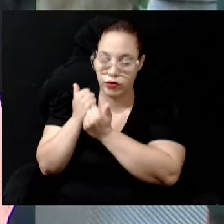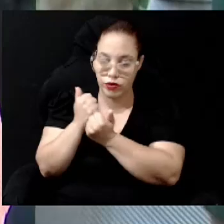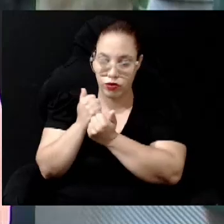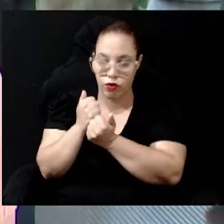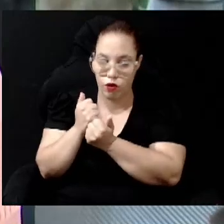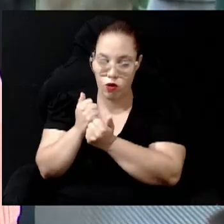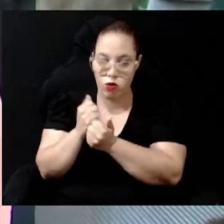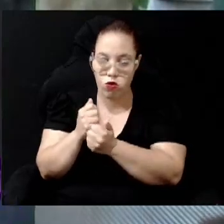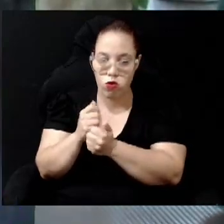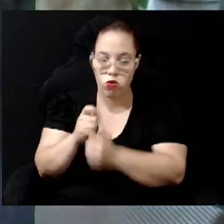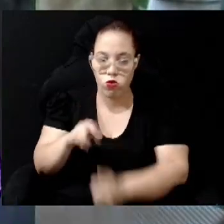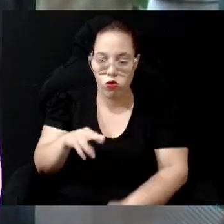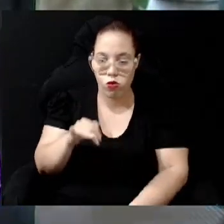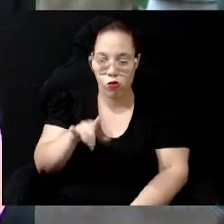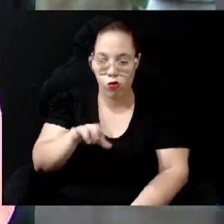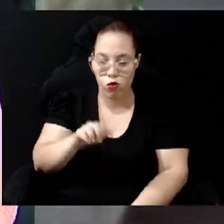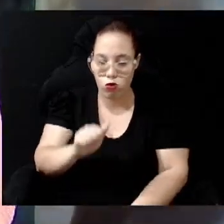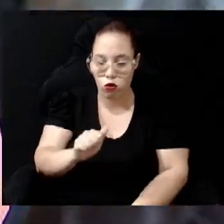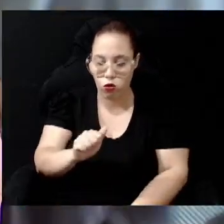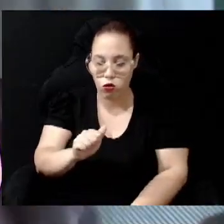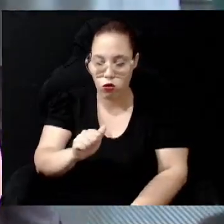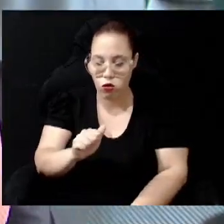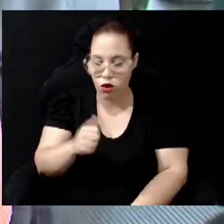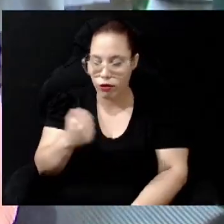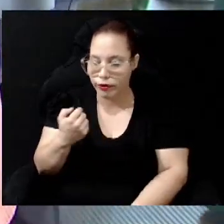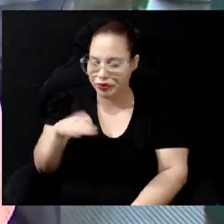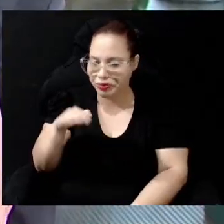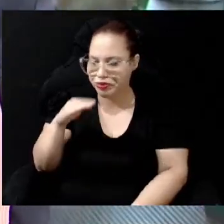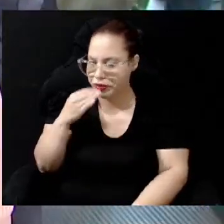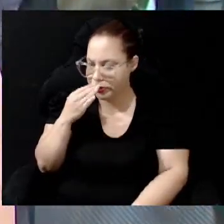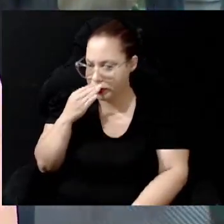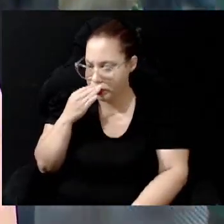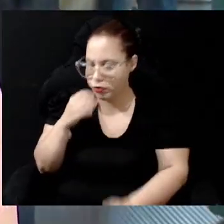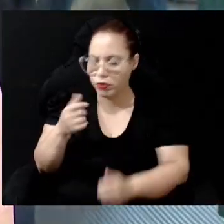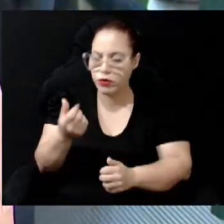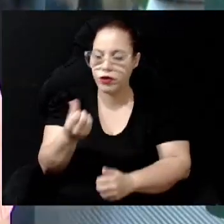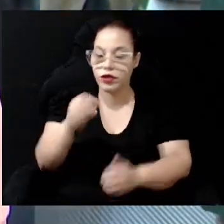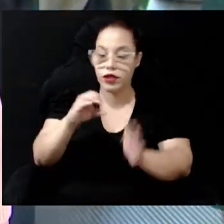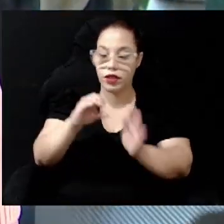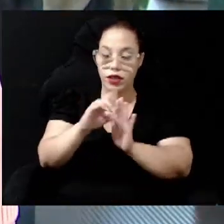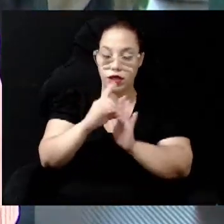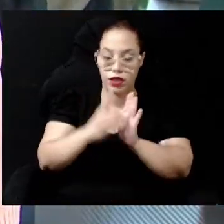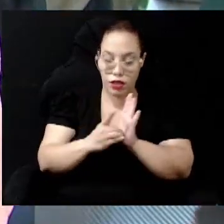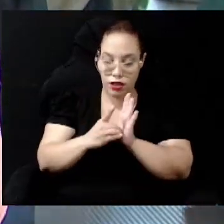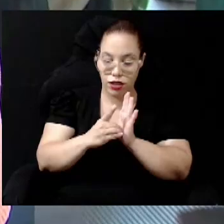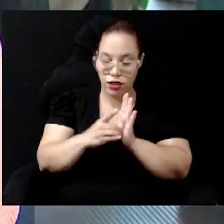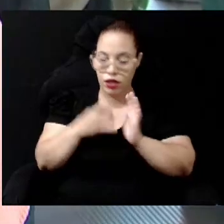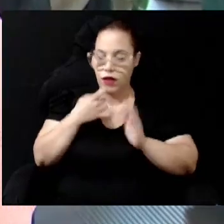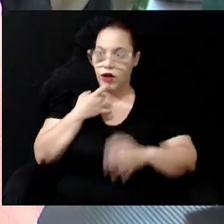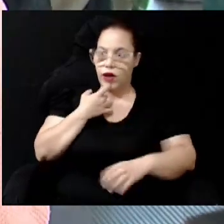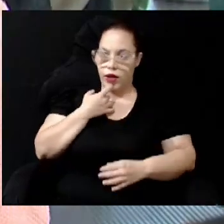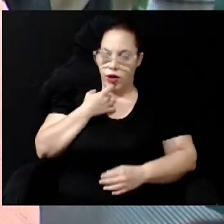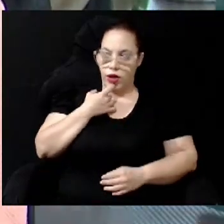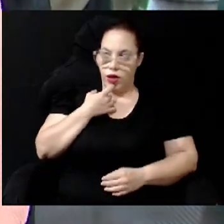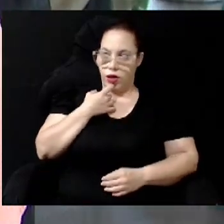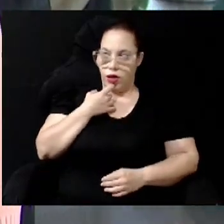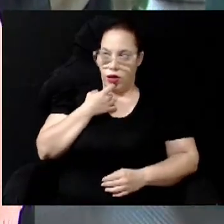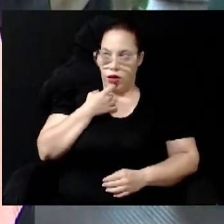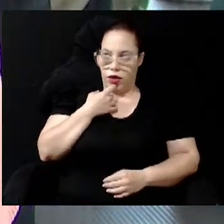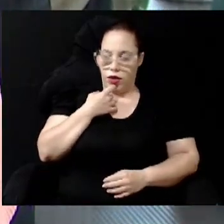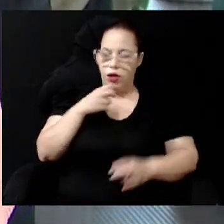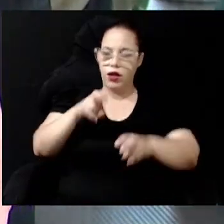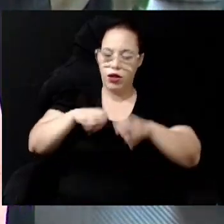agrícola. Mais ou menos na década de 60, e aí a produção agrícola